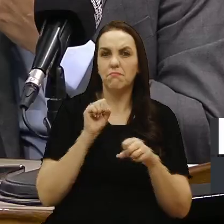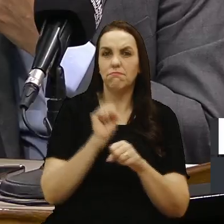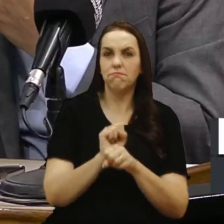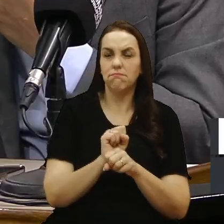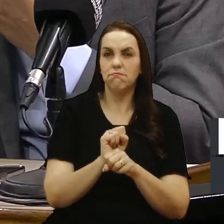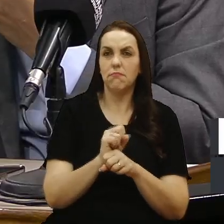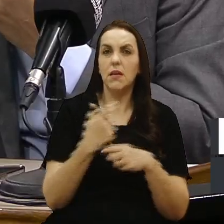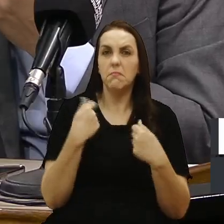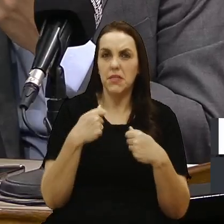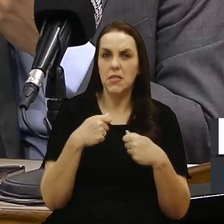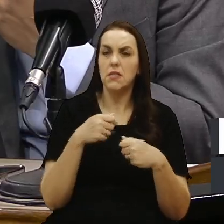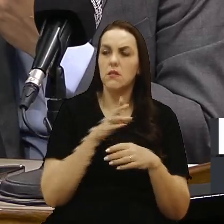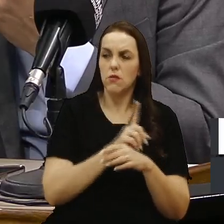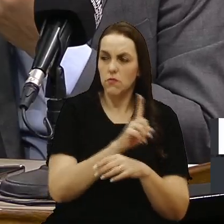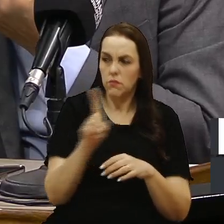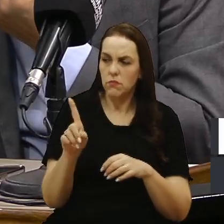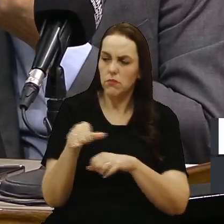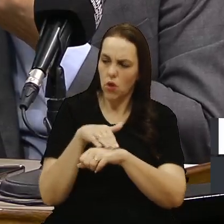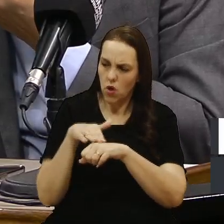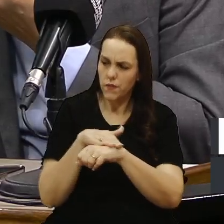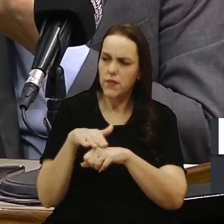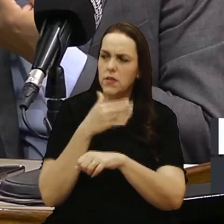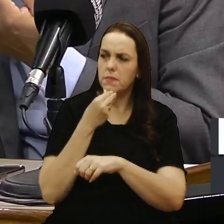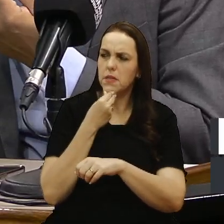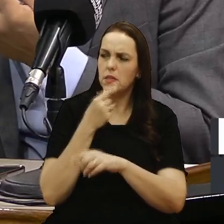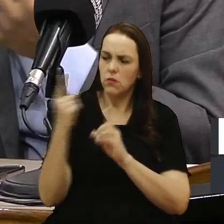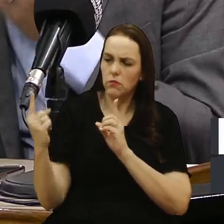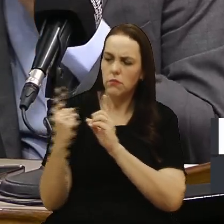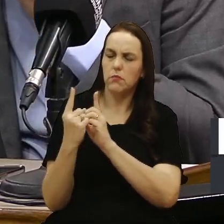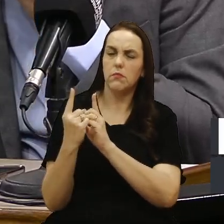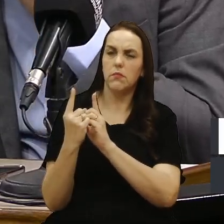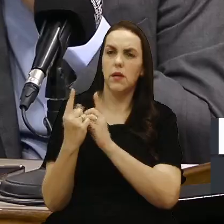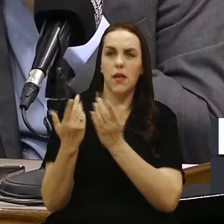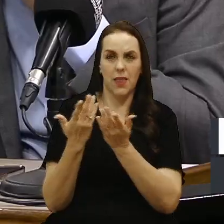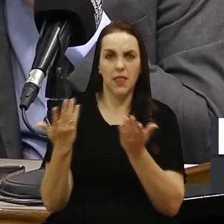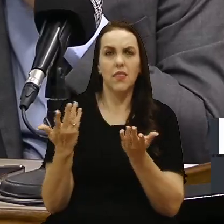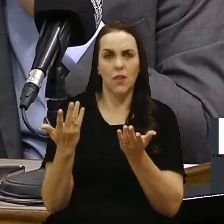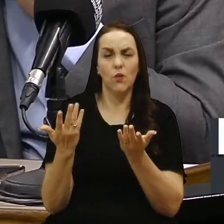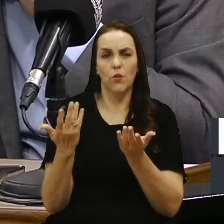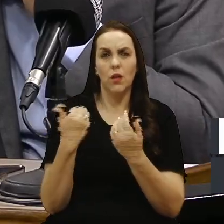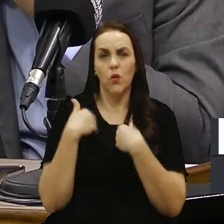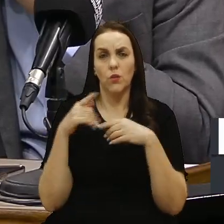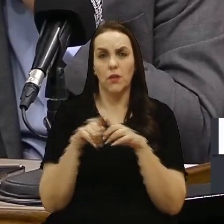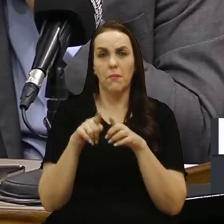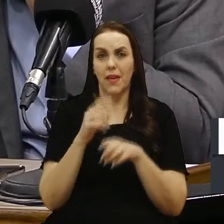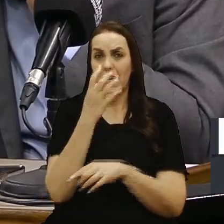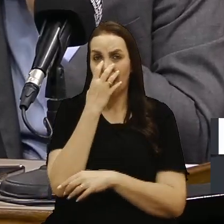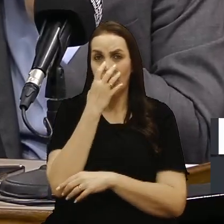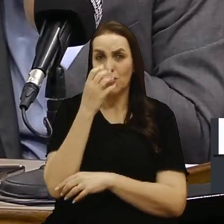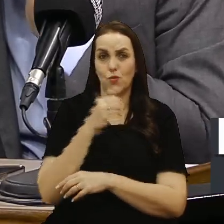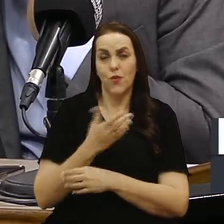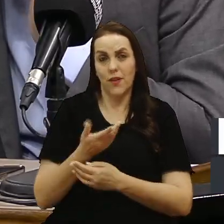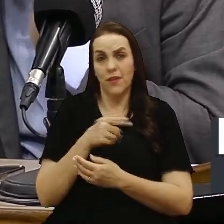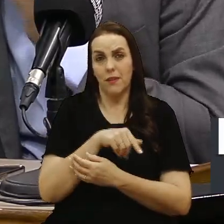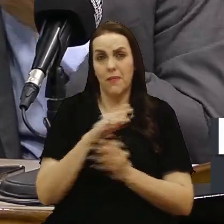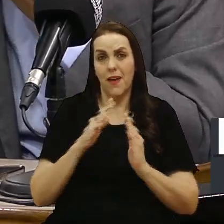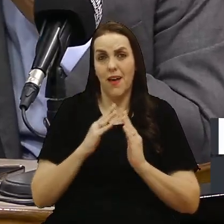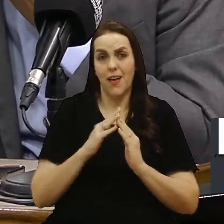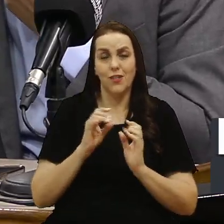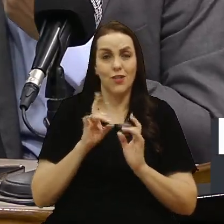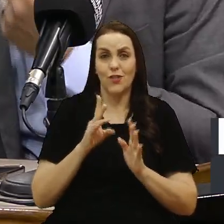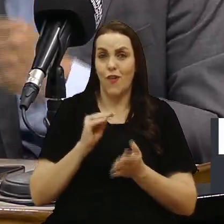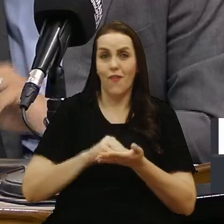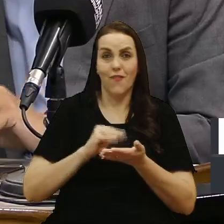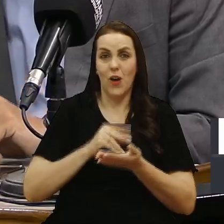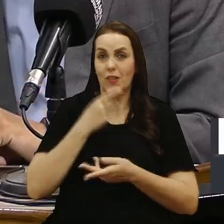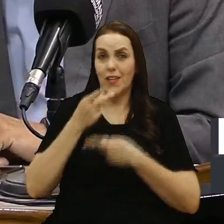preciso eu ia conversar com aqueles guris mais de perto. Então eu tenho também a minha cachorrinha lá em casa, ela só falta falar, como eu